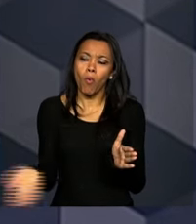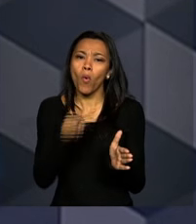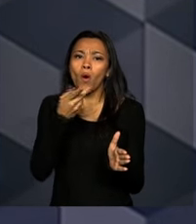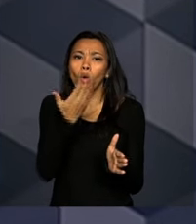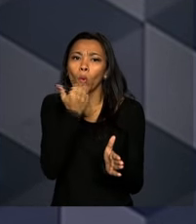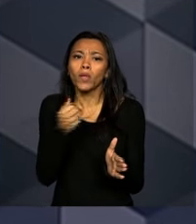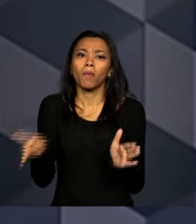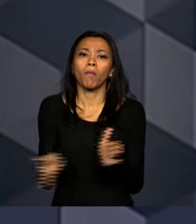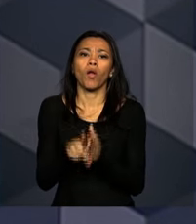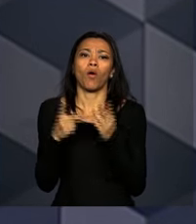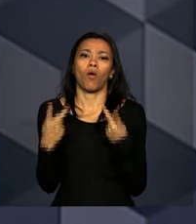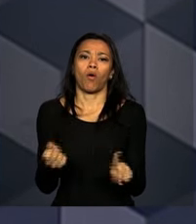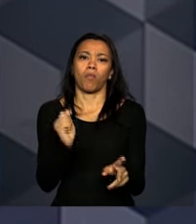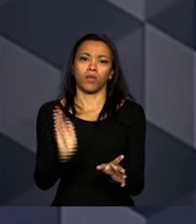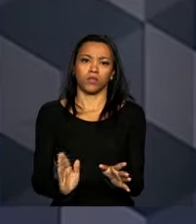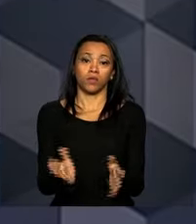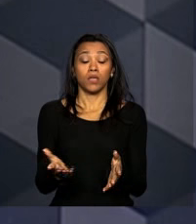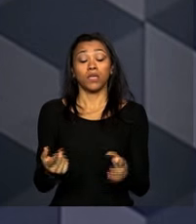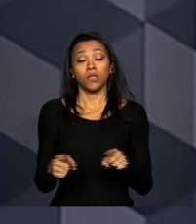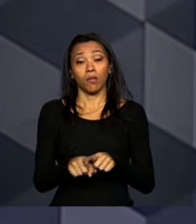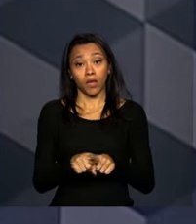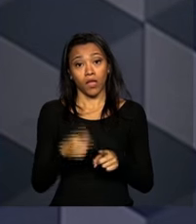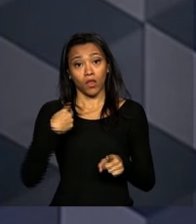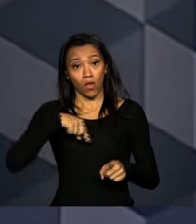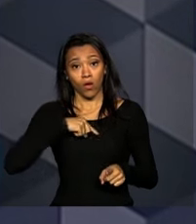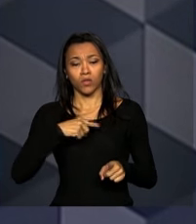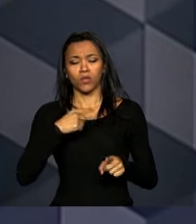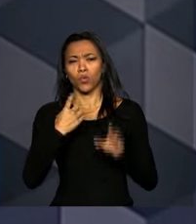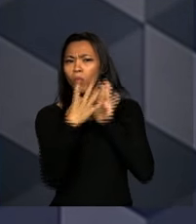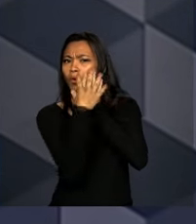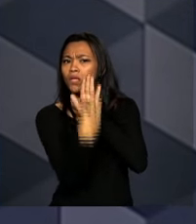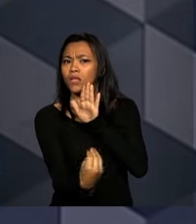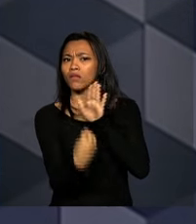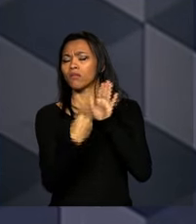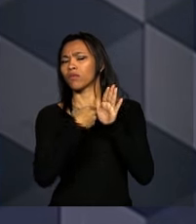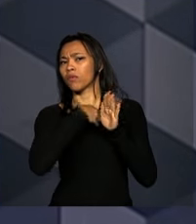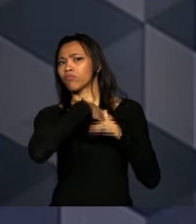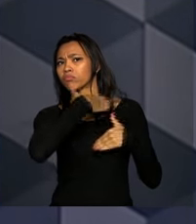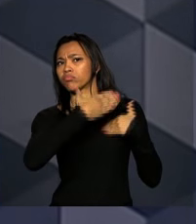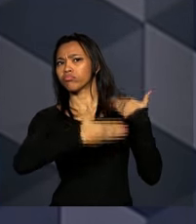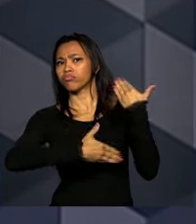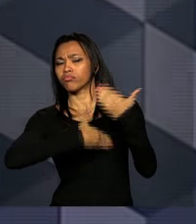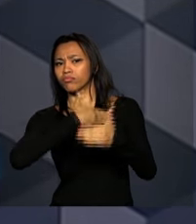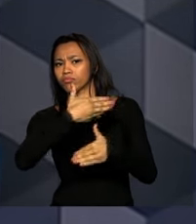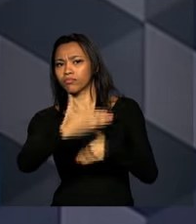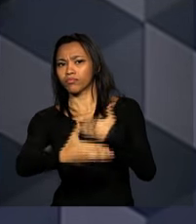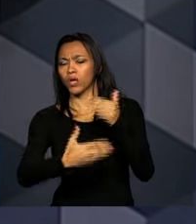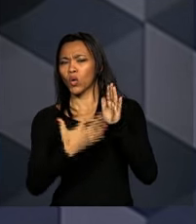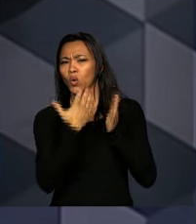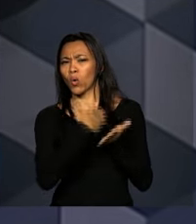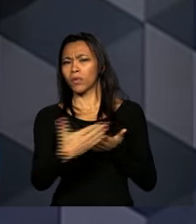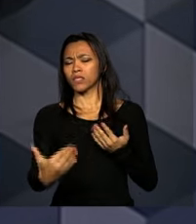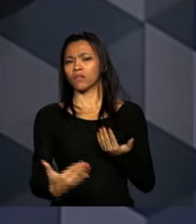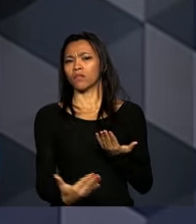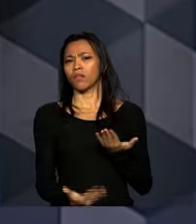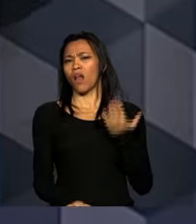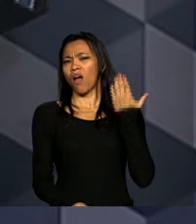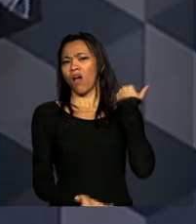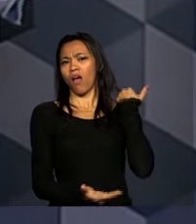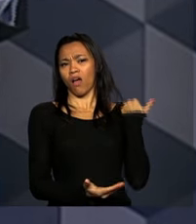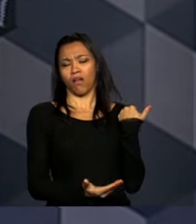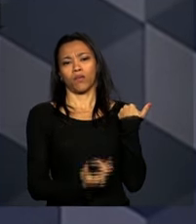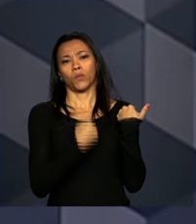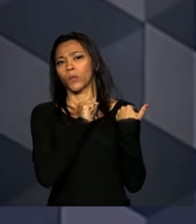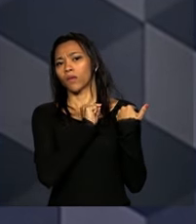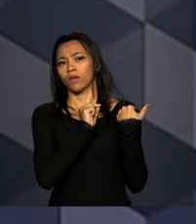num modelo que foi construído ao longo da história do país, começando lá atrás com a